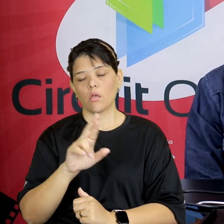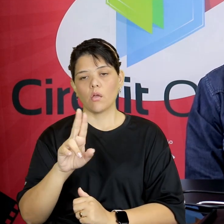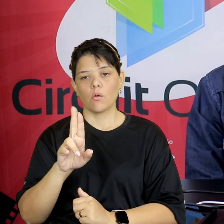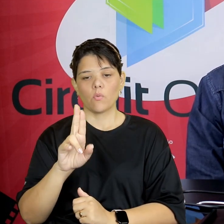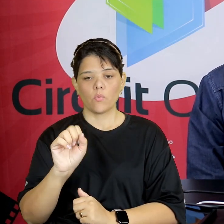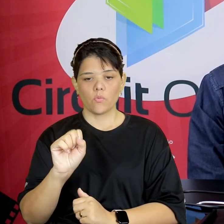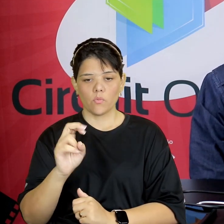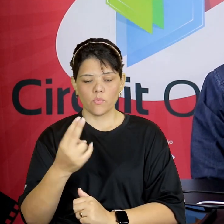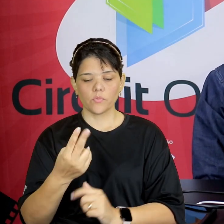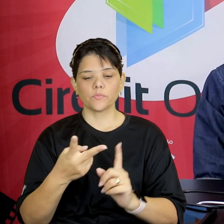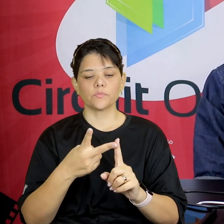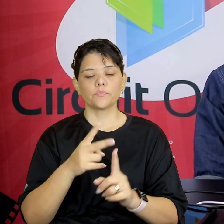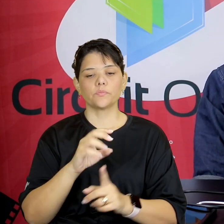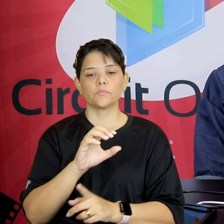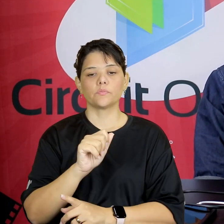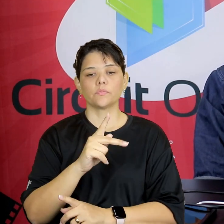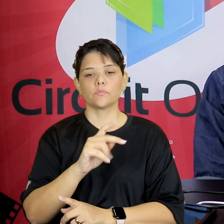bastante.